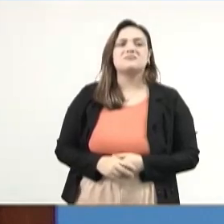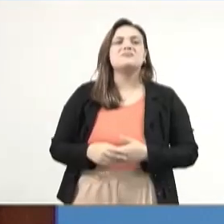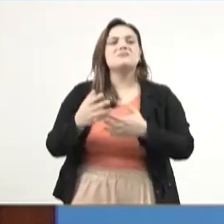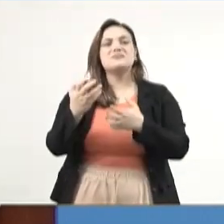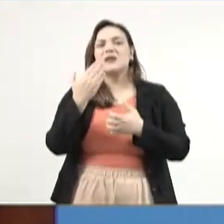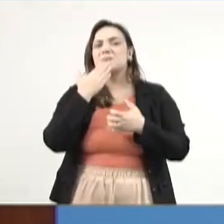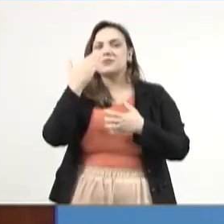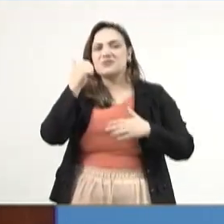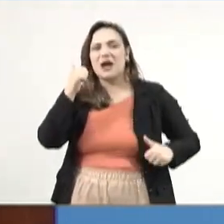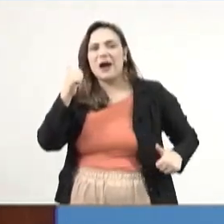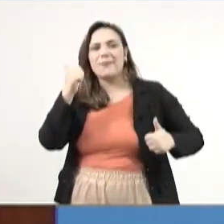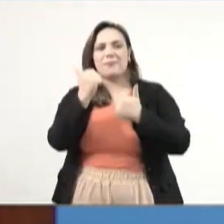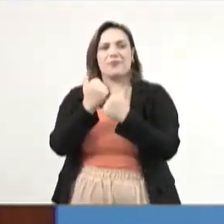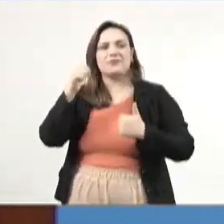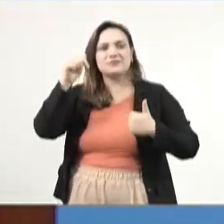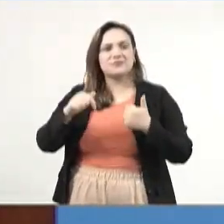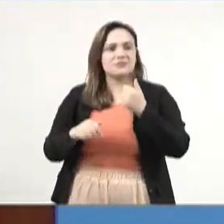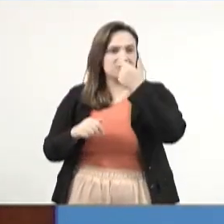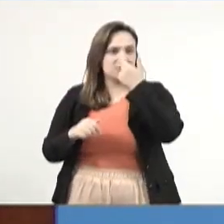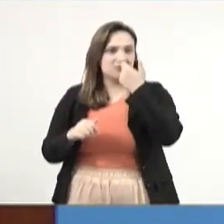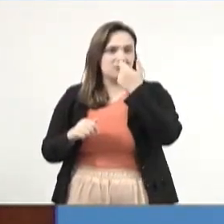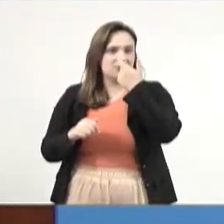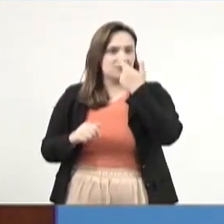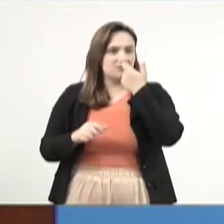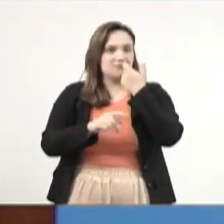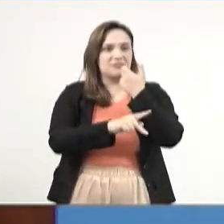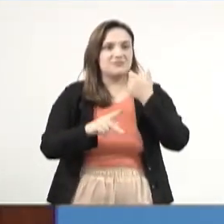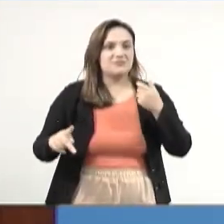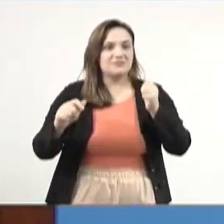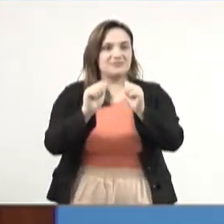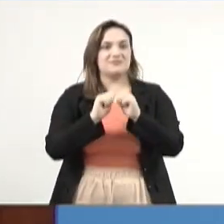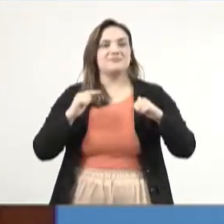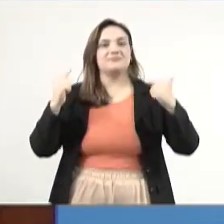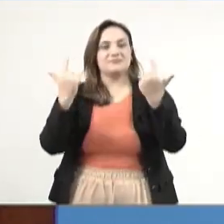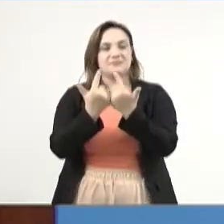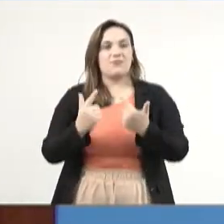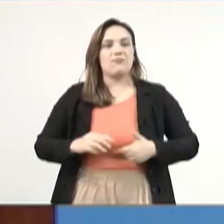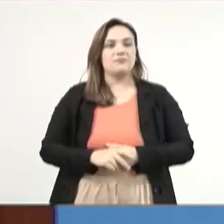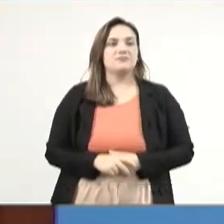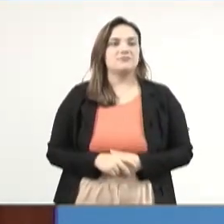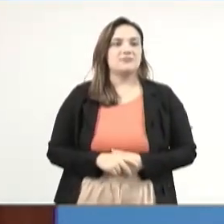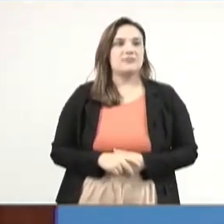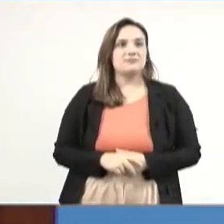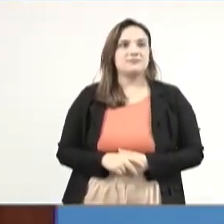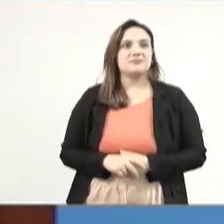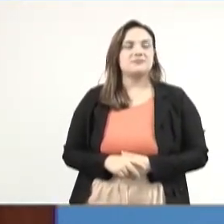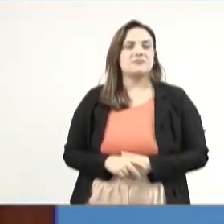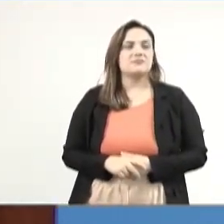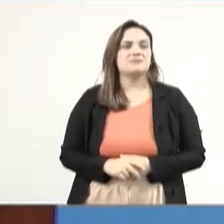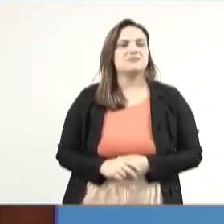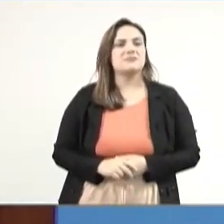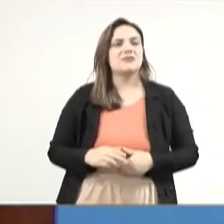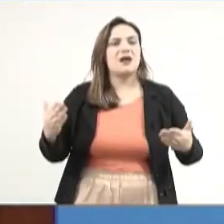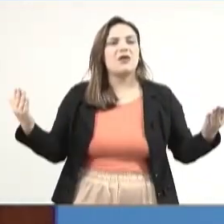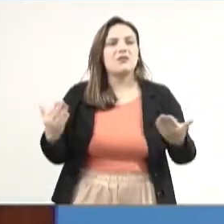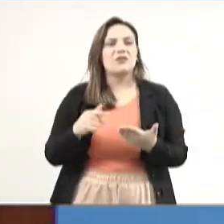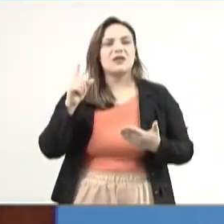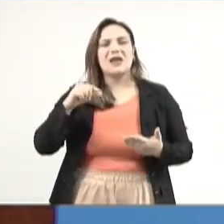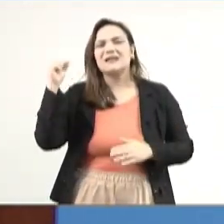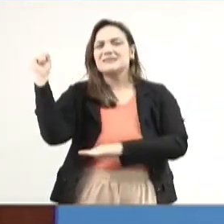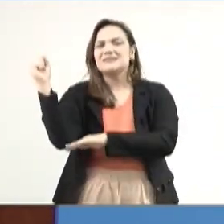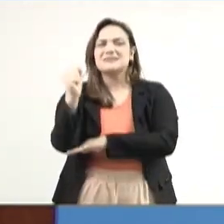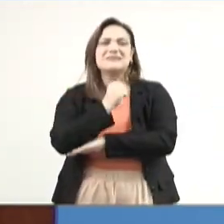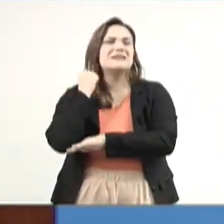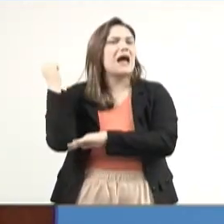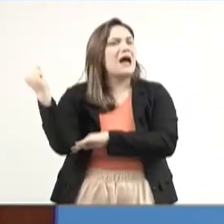apoio desta casa, do presidente da Assembleia Legislativa, a situação é gravíssima. E eu queria